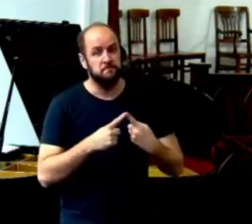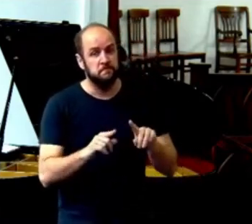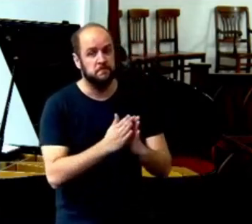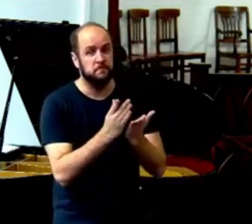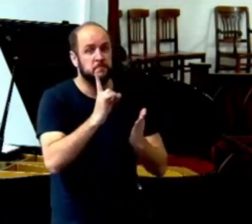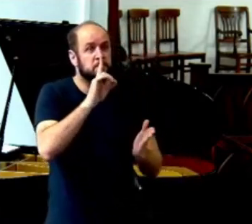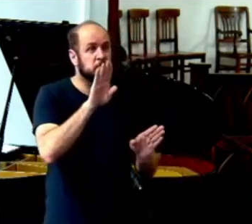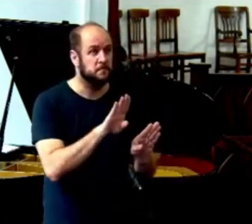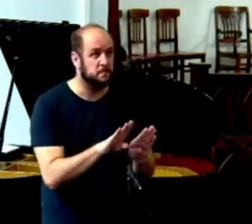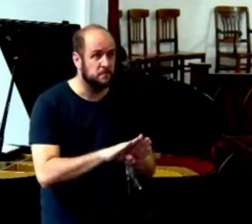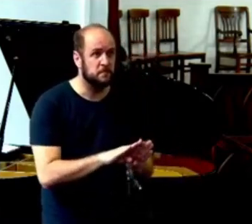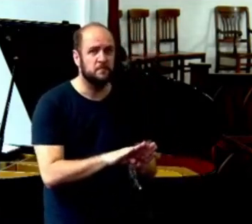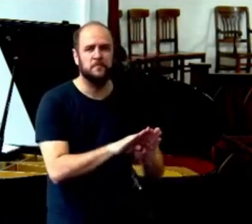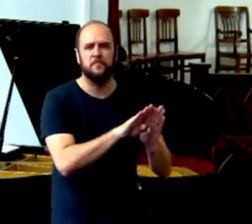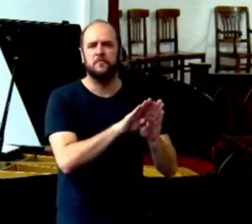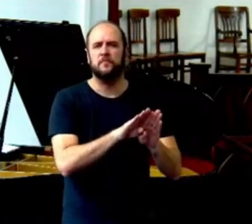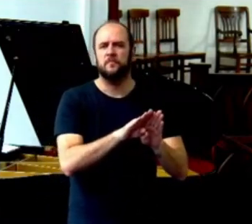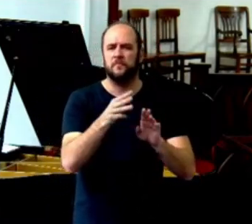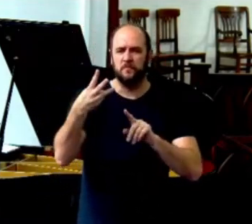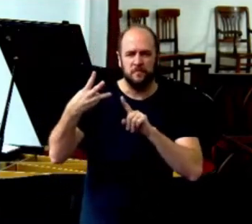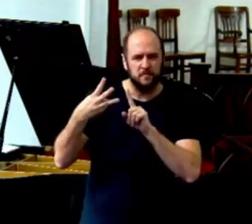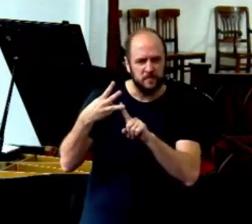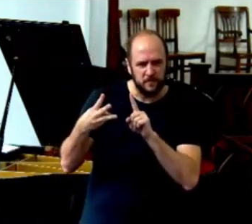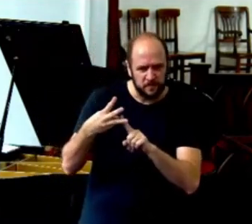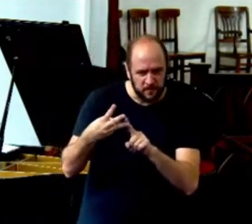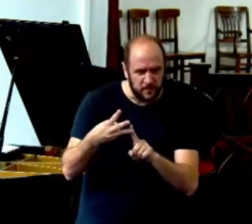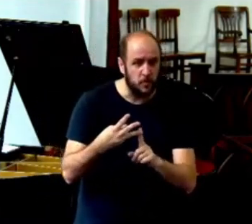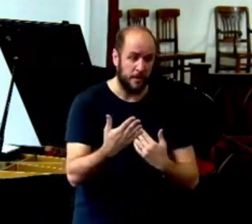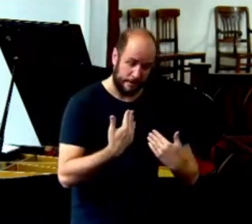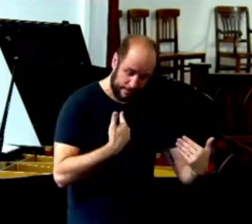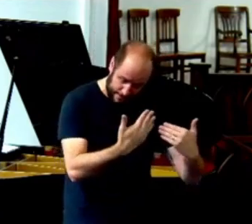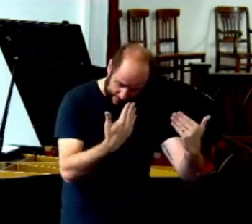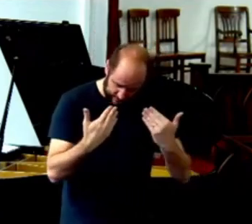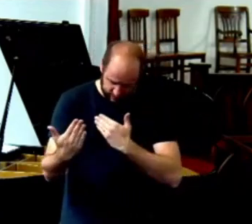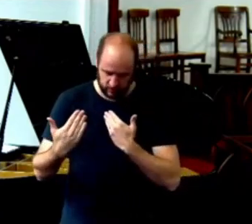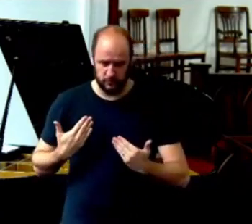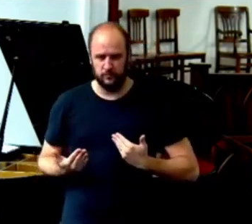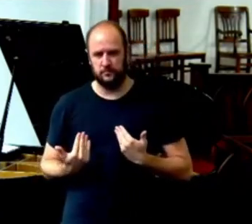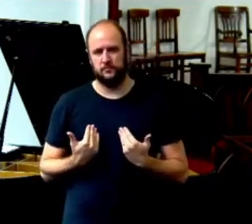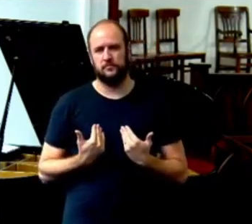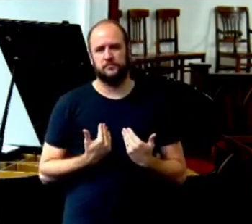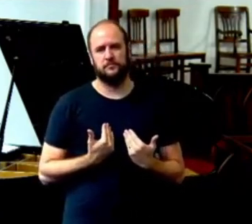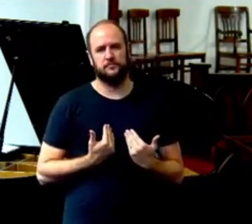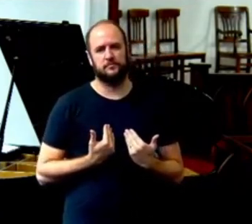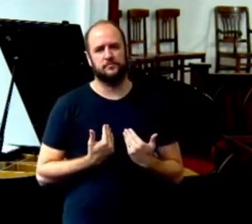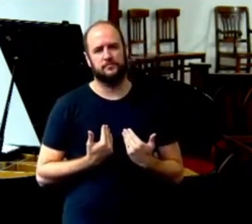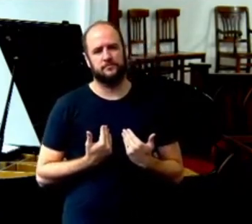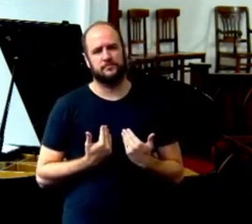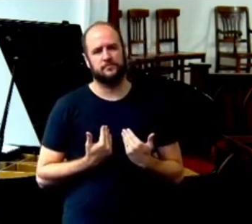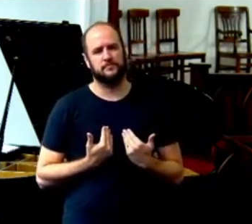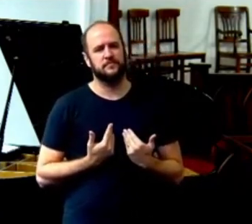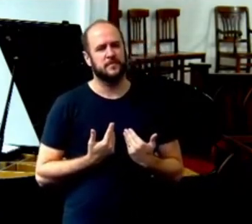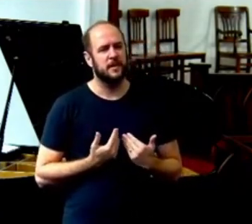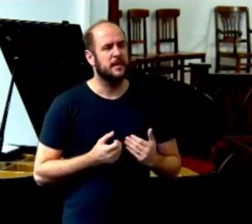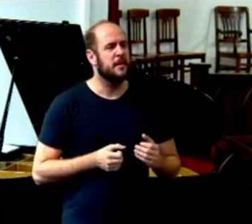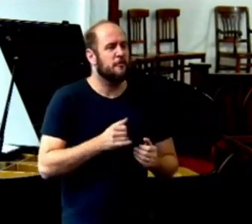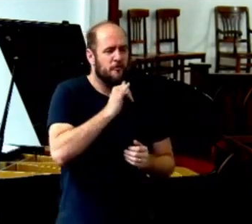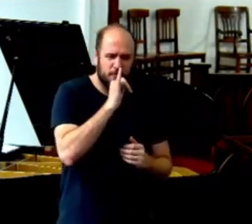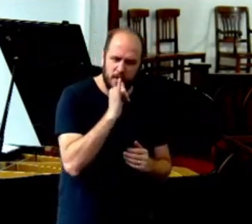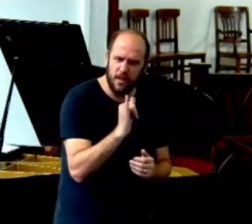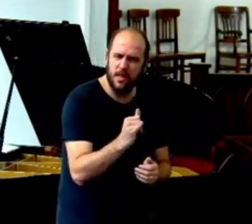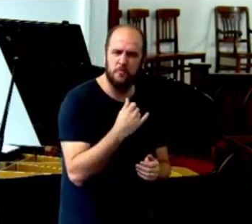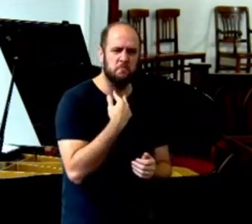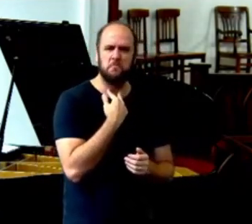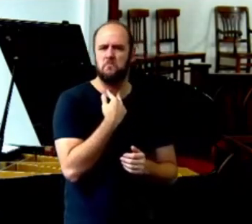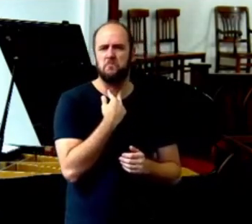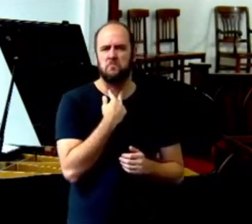texto traz também implicações interpessoais. Interpessoais. O texto nos adverte que